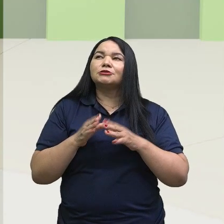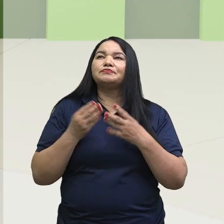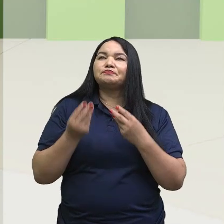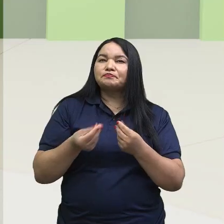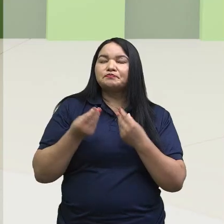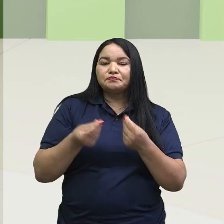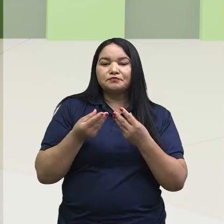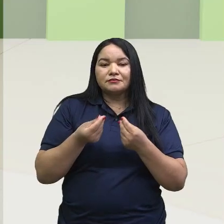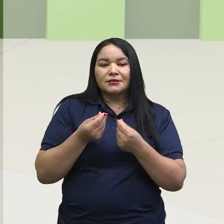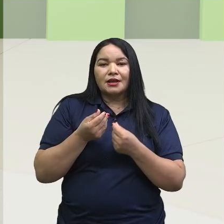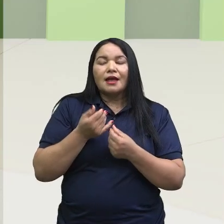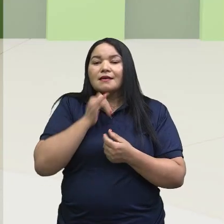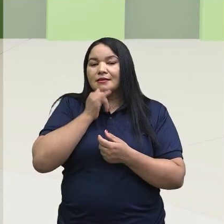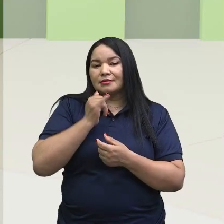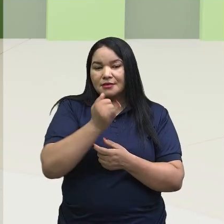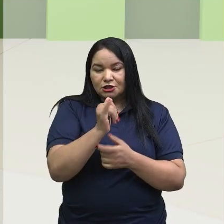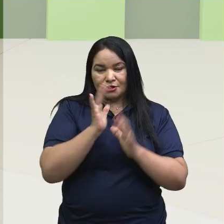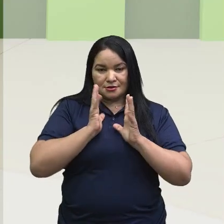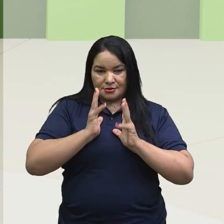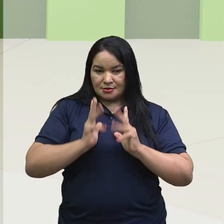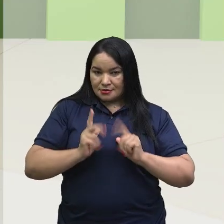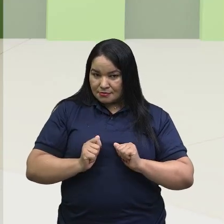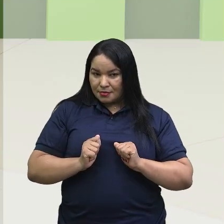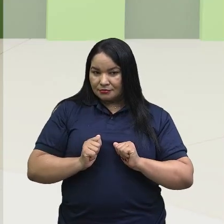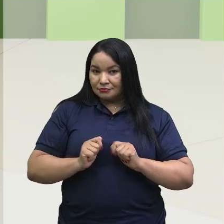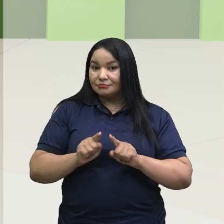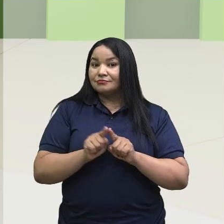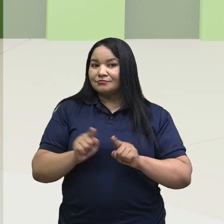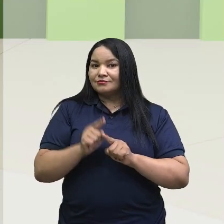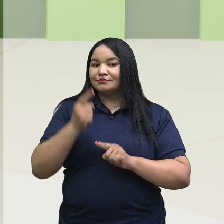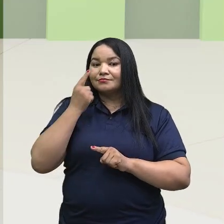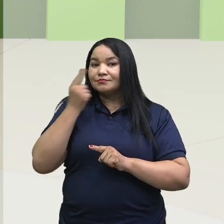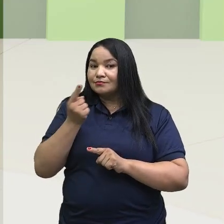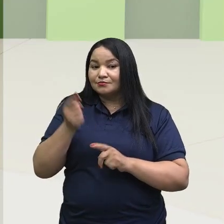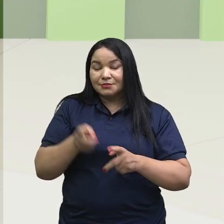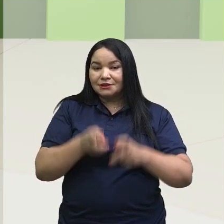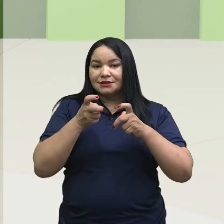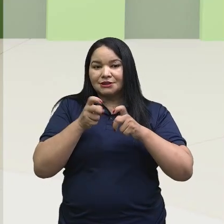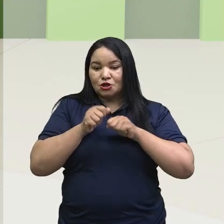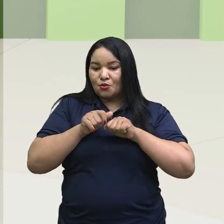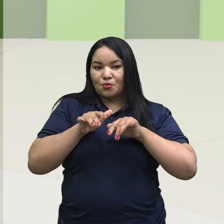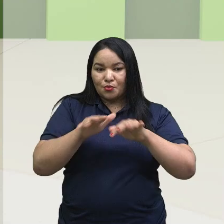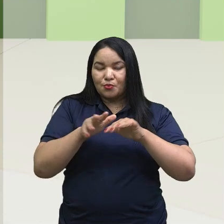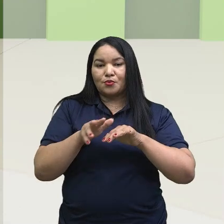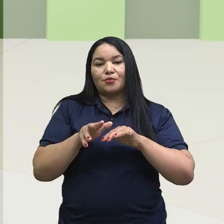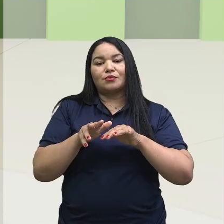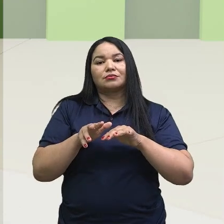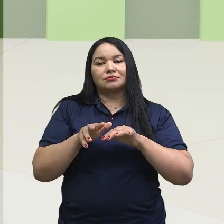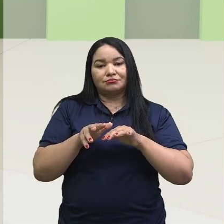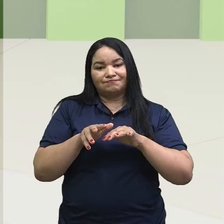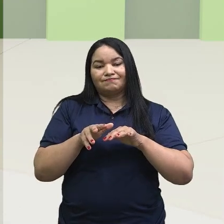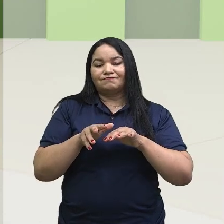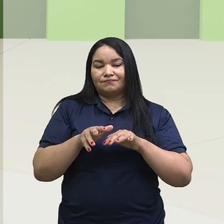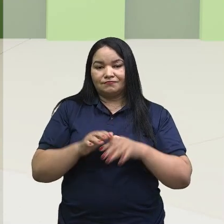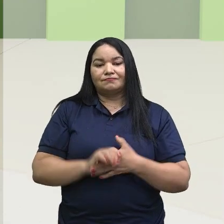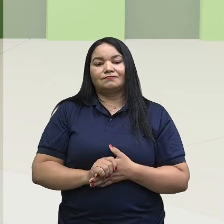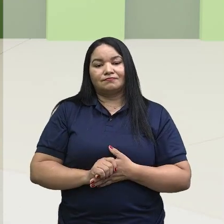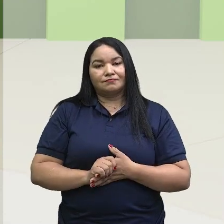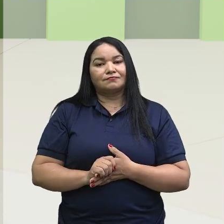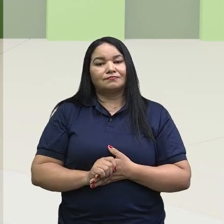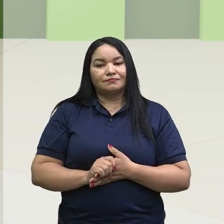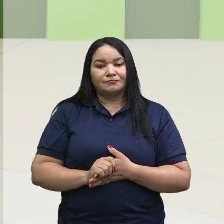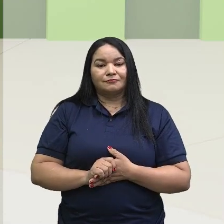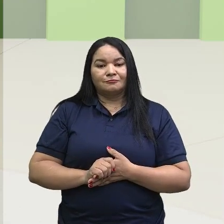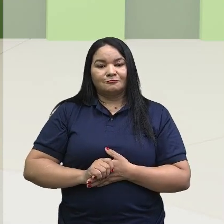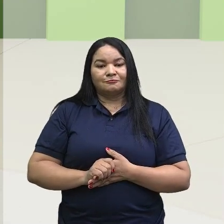energia limpa. Olha a contaminação que a gente tem, né? Não vale a pena. Não vale